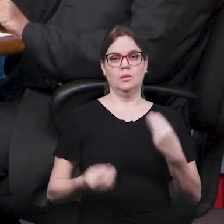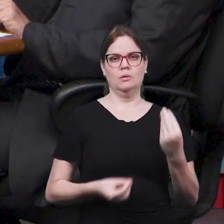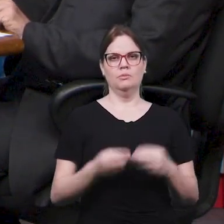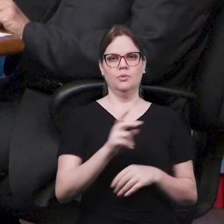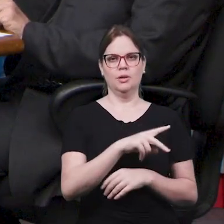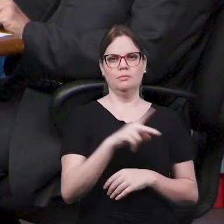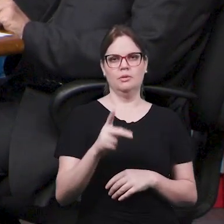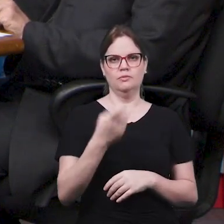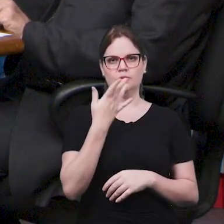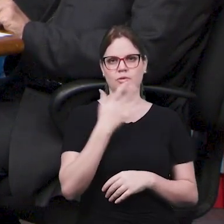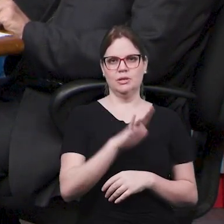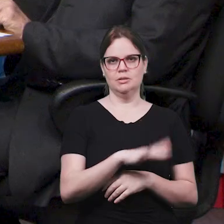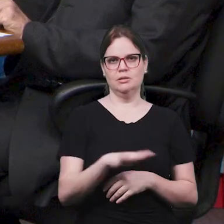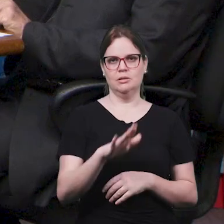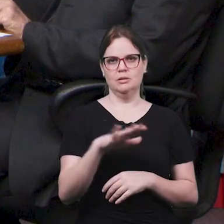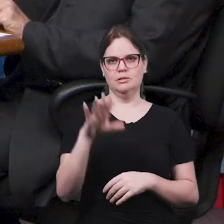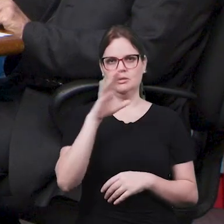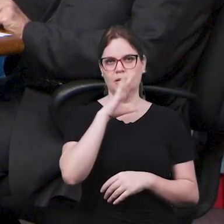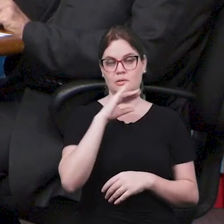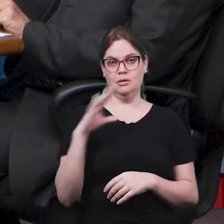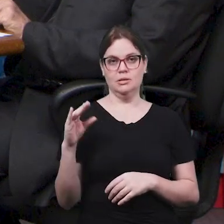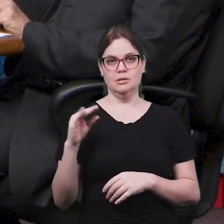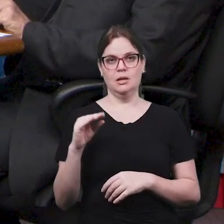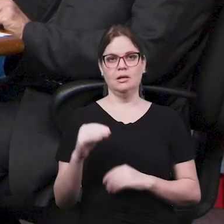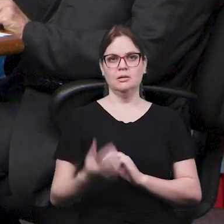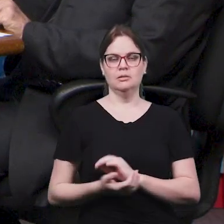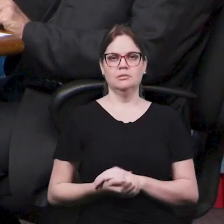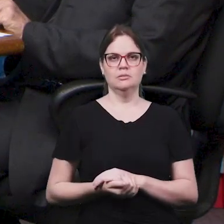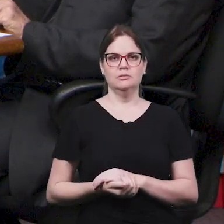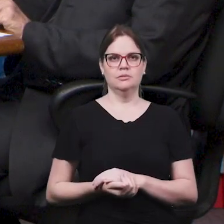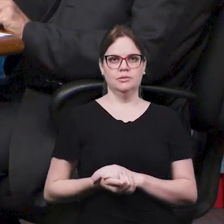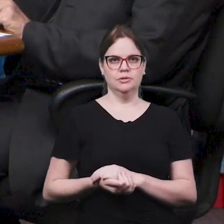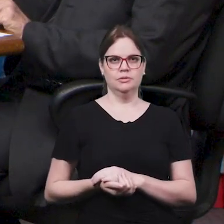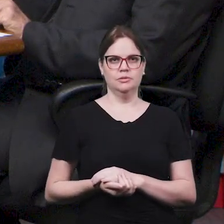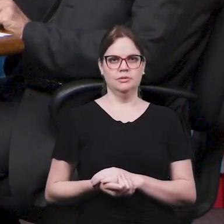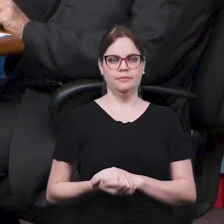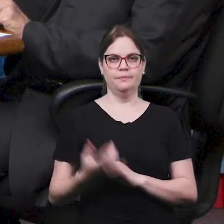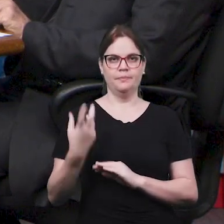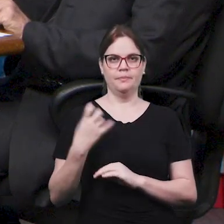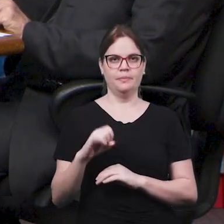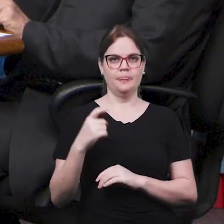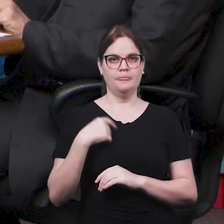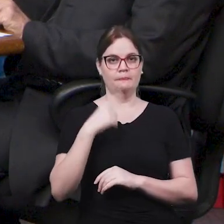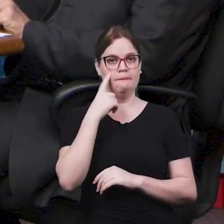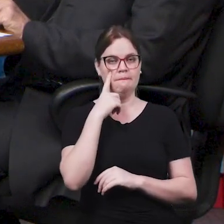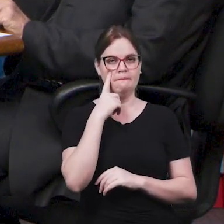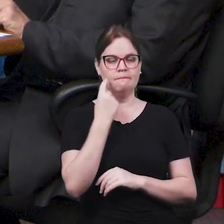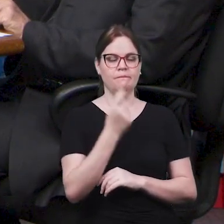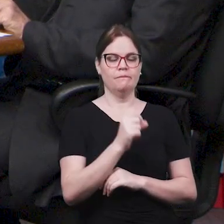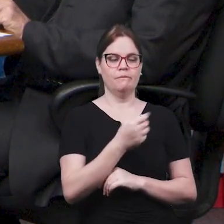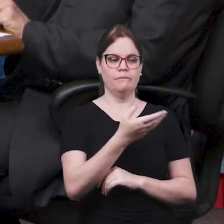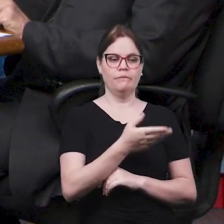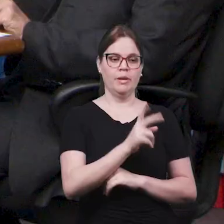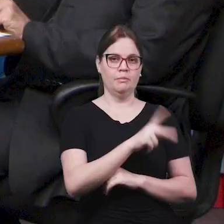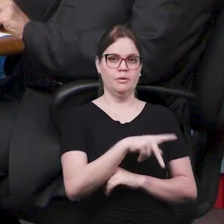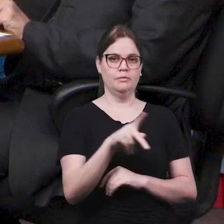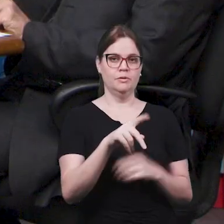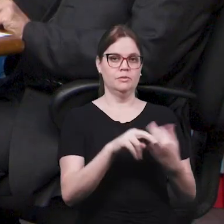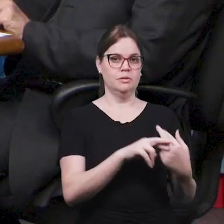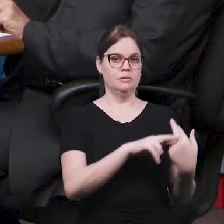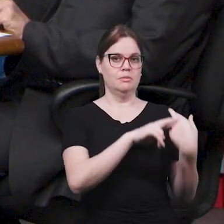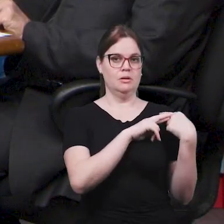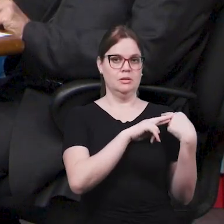e adolescentes, considerando que quando nós temos uma professora que é